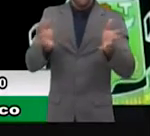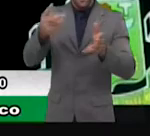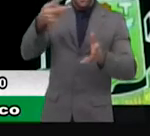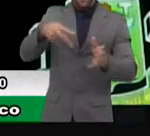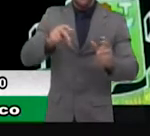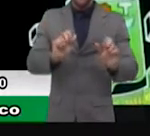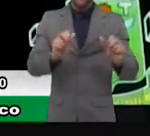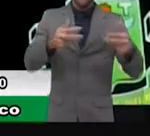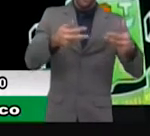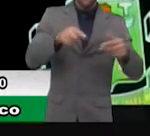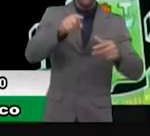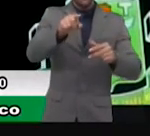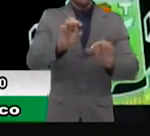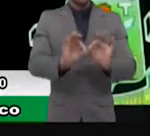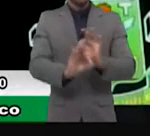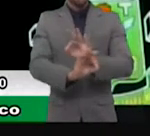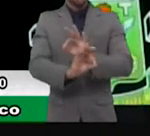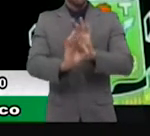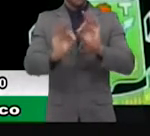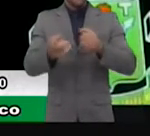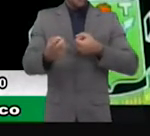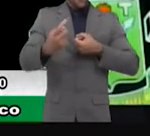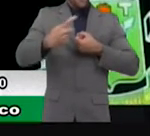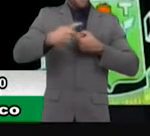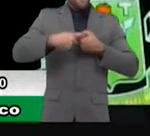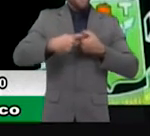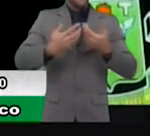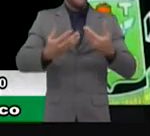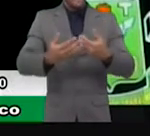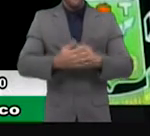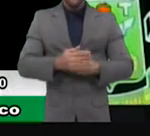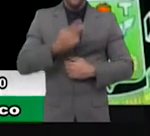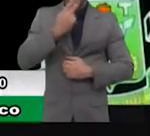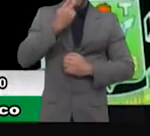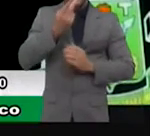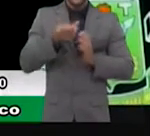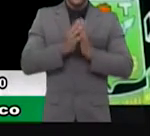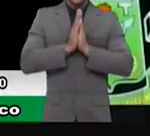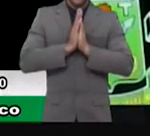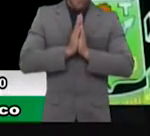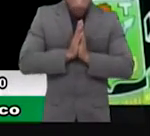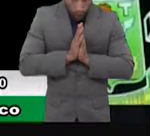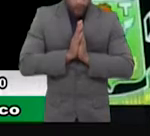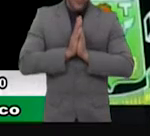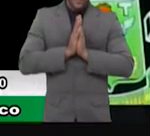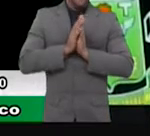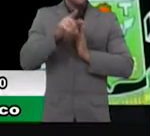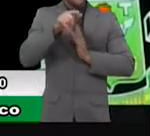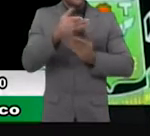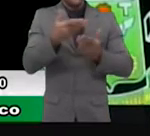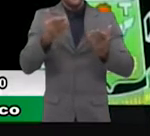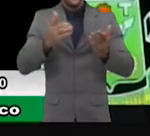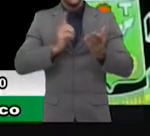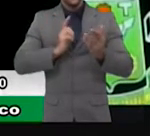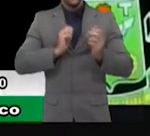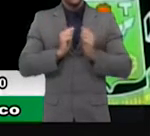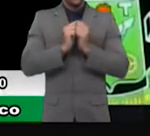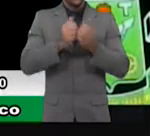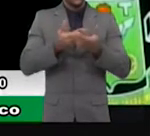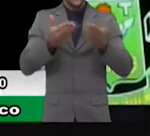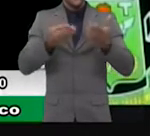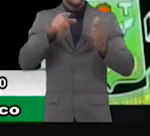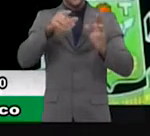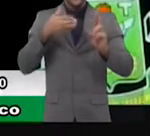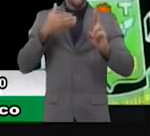Excelência está de volta, dizer da gratidão que tenho pela amizade com Vossa Excelência também. Vossa Excelência representa